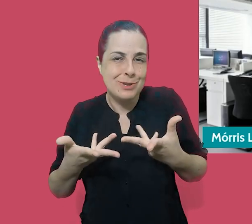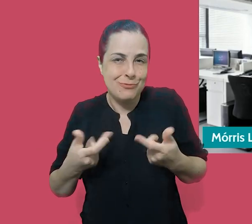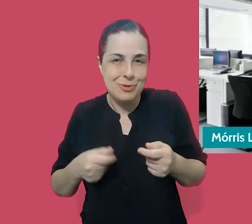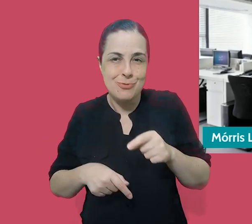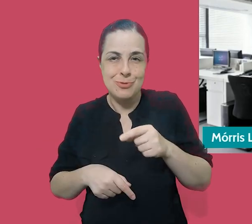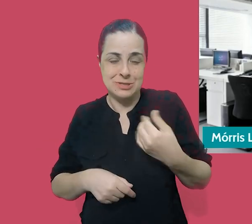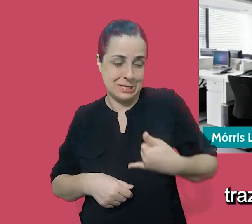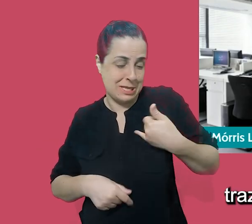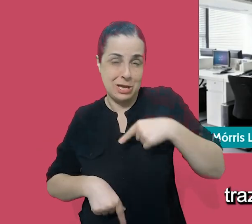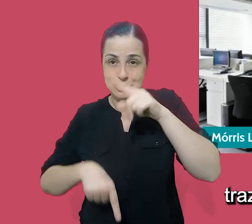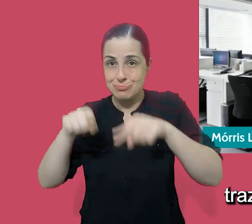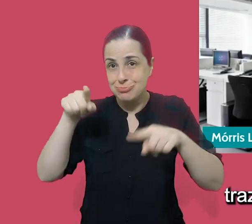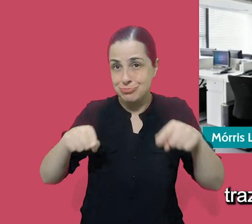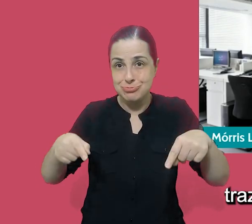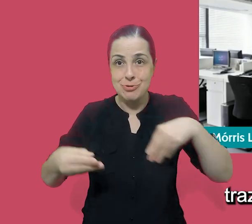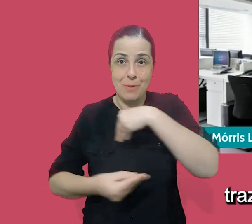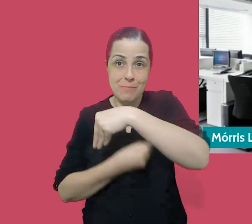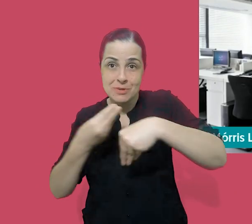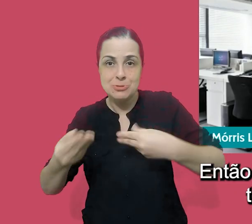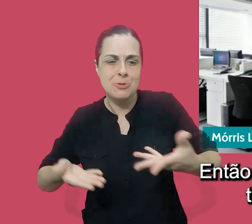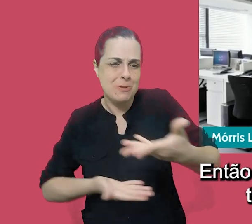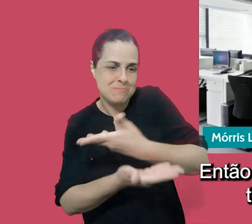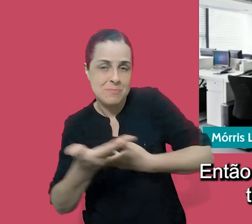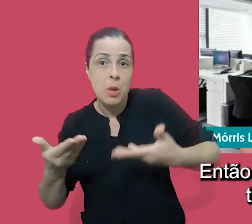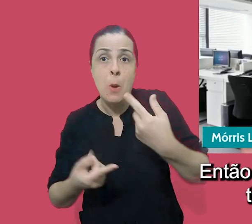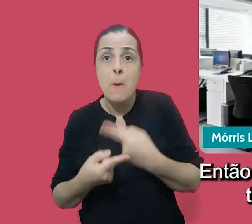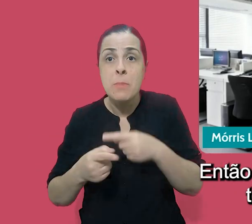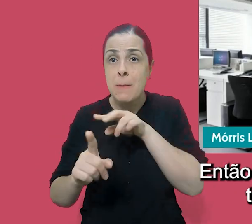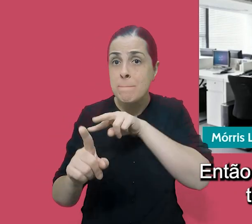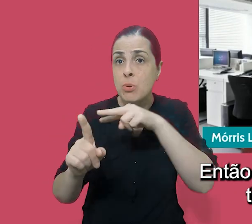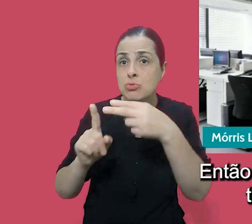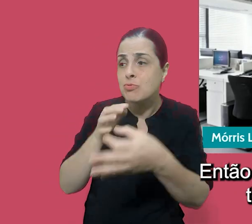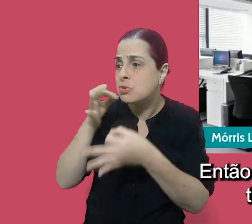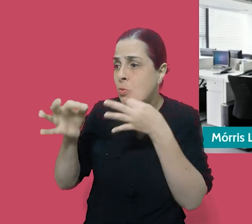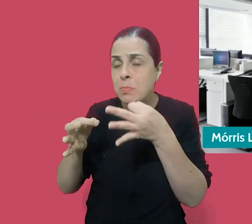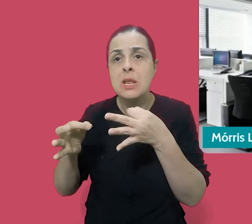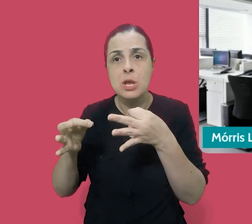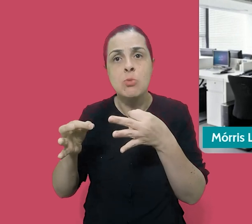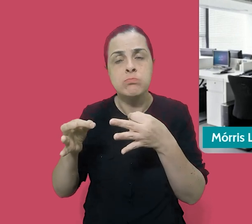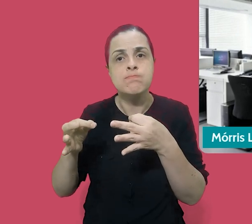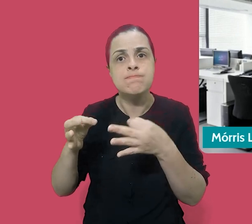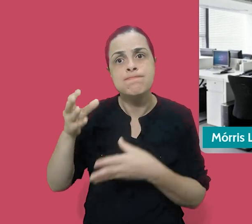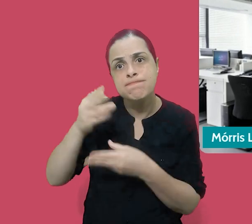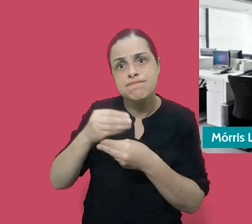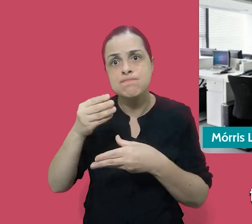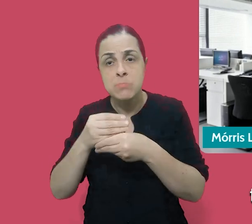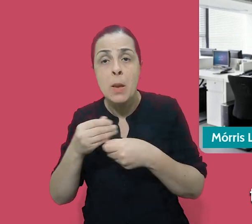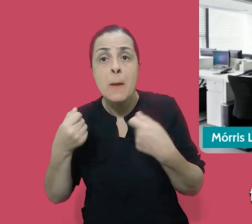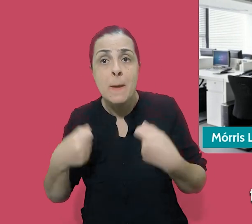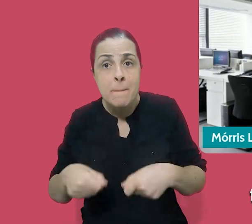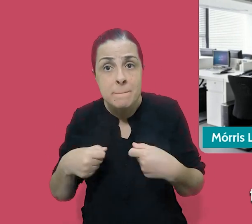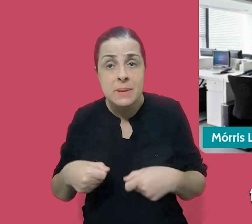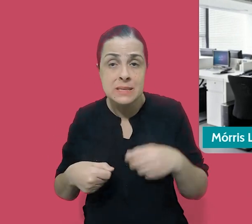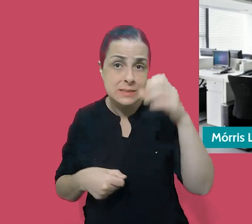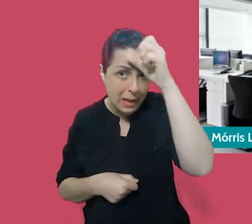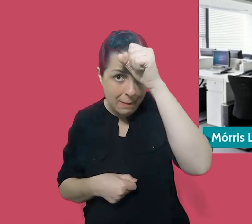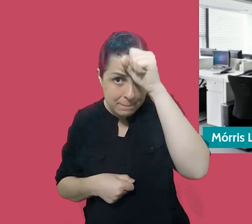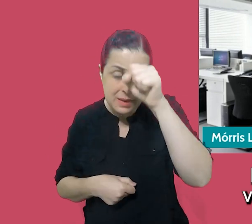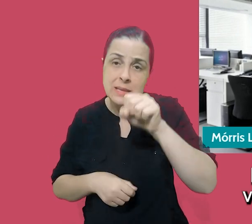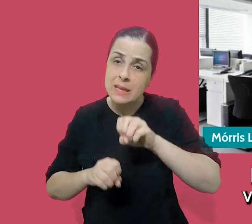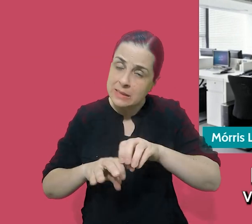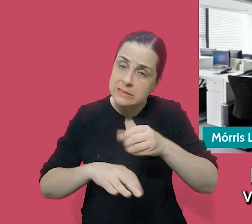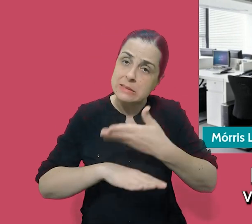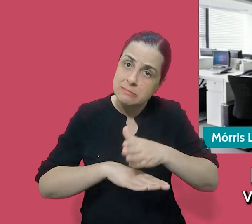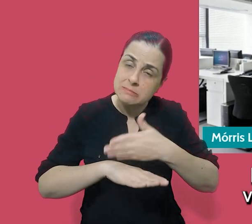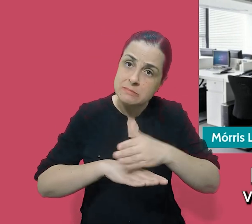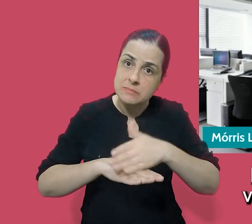traz inovação, traz diferentes pontos de vista. Então, a partir do momento que você tem essa conscientização, letramento sobre isso, tem que levar para a prática,